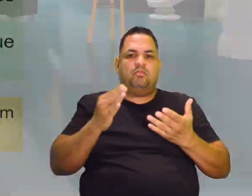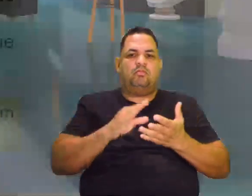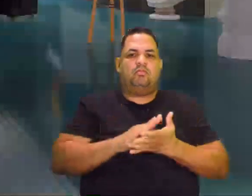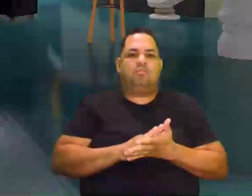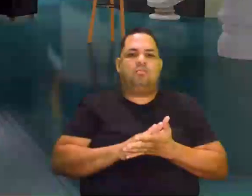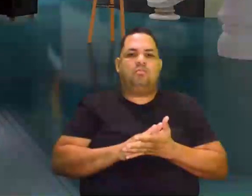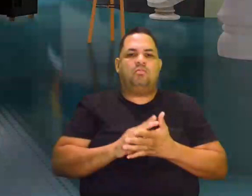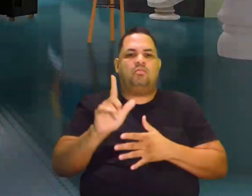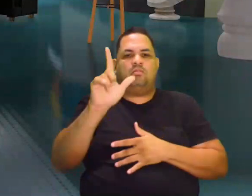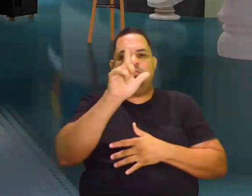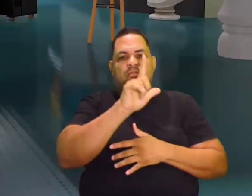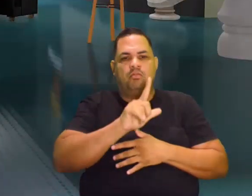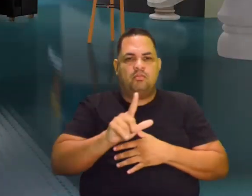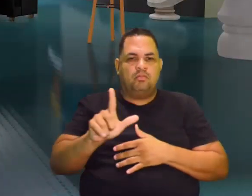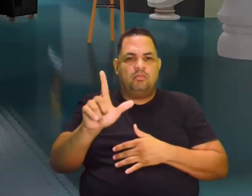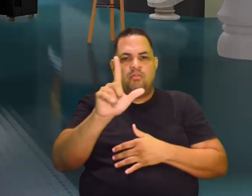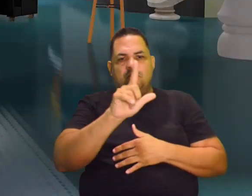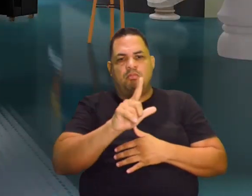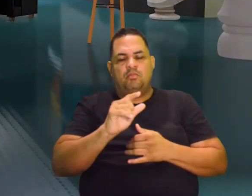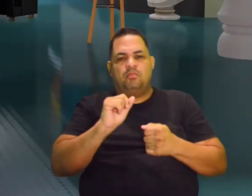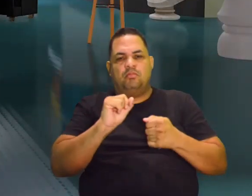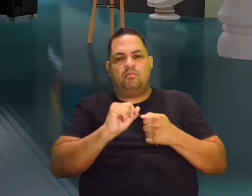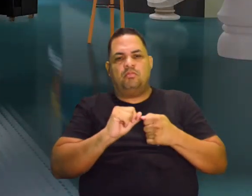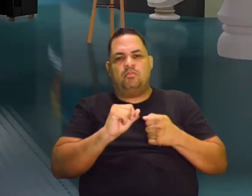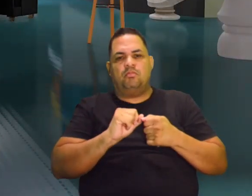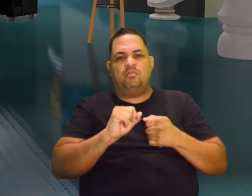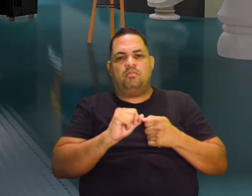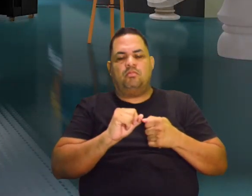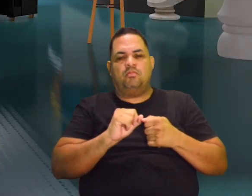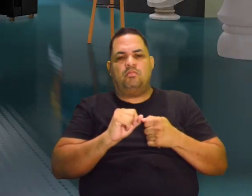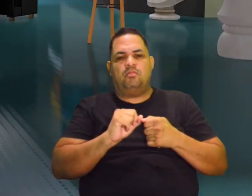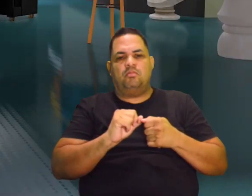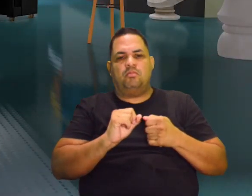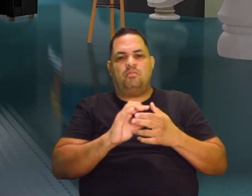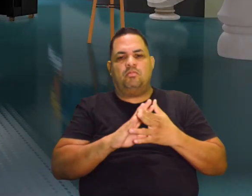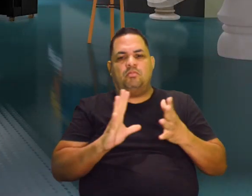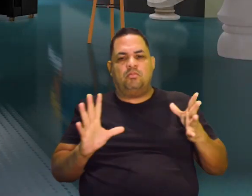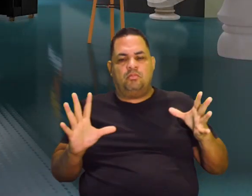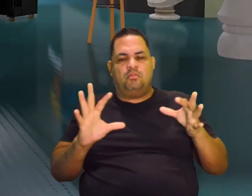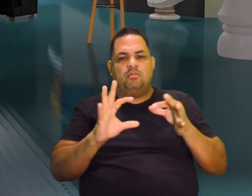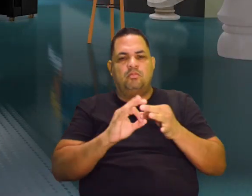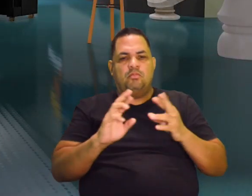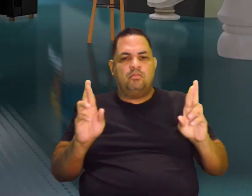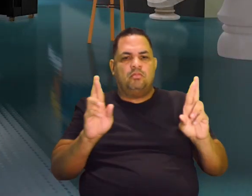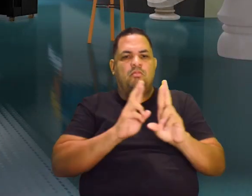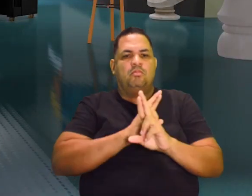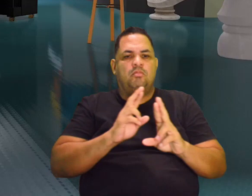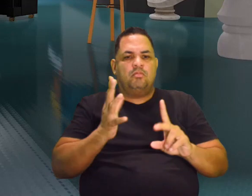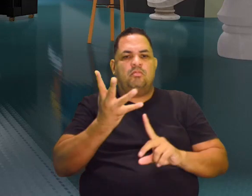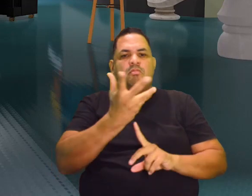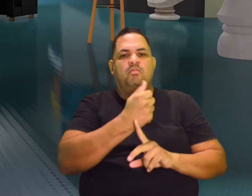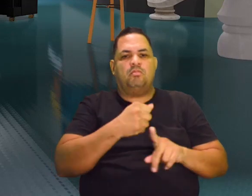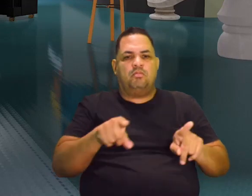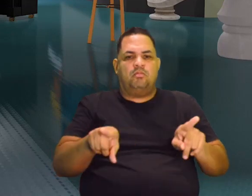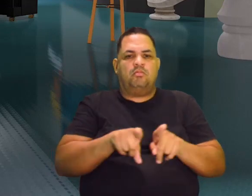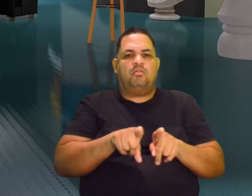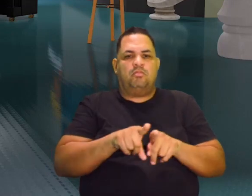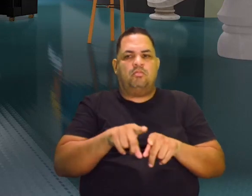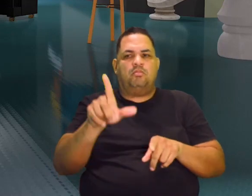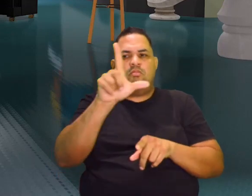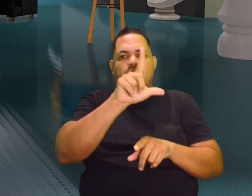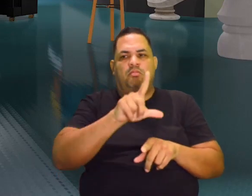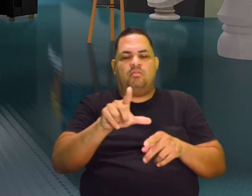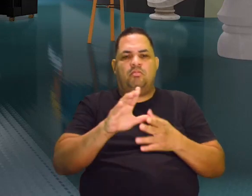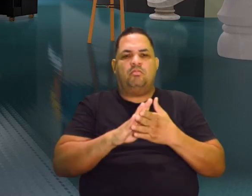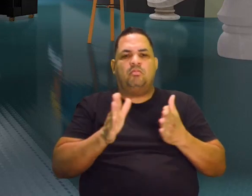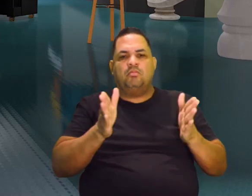a literatura, né, fazendo aí a inter-relação da arte também com a literatura. Então, nesse